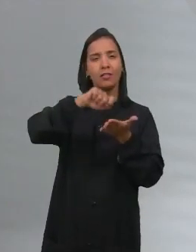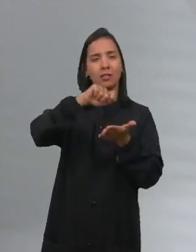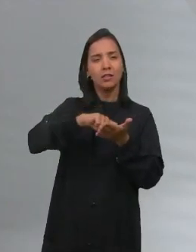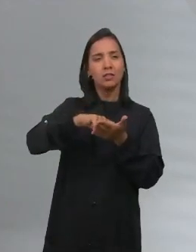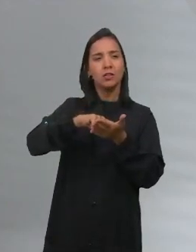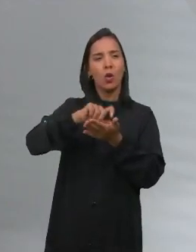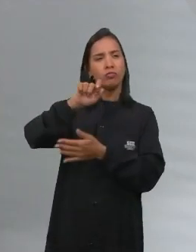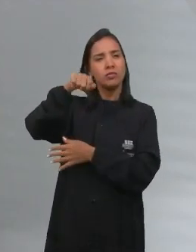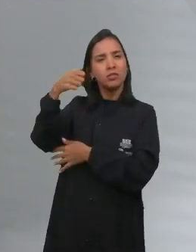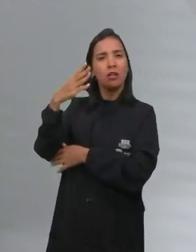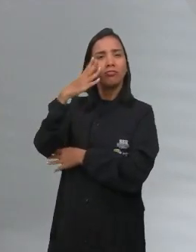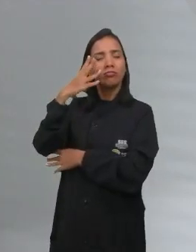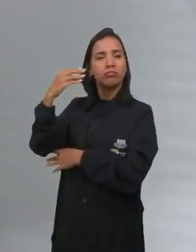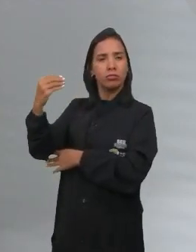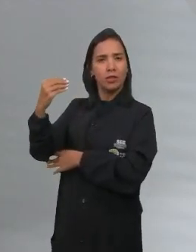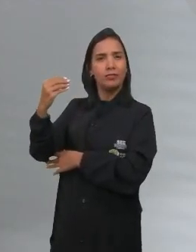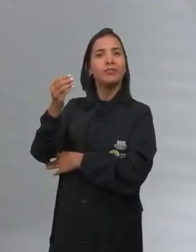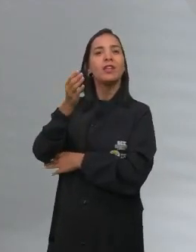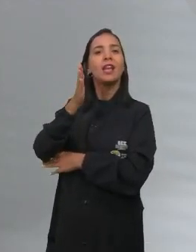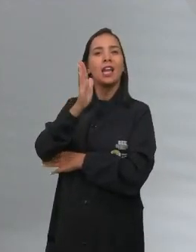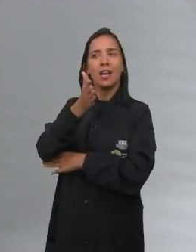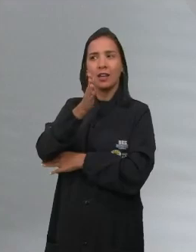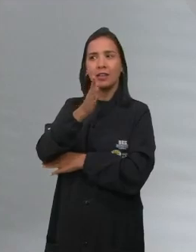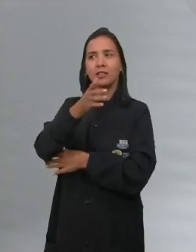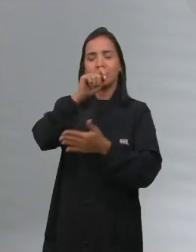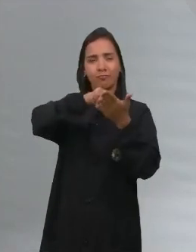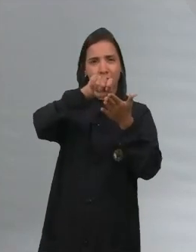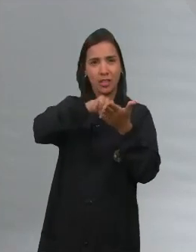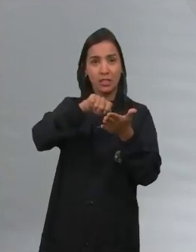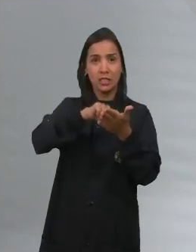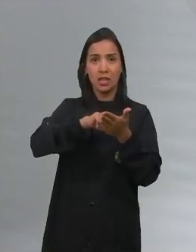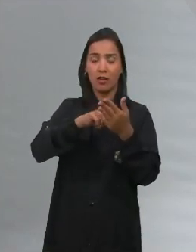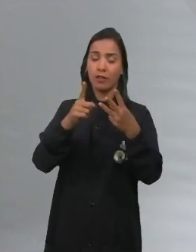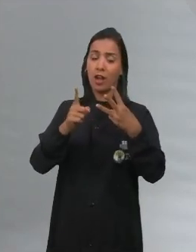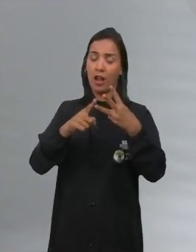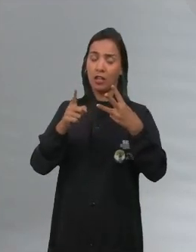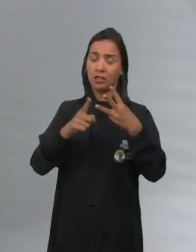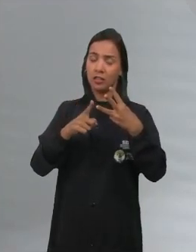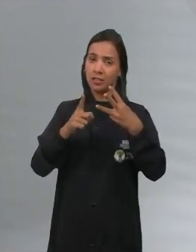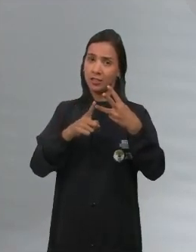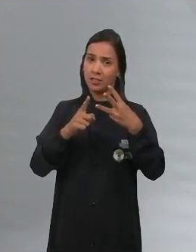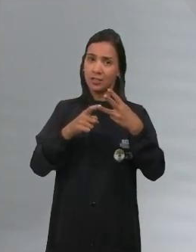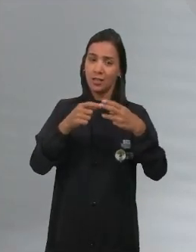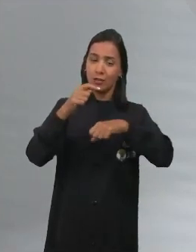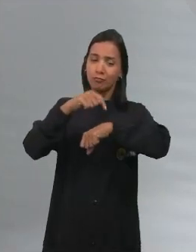escreve na terceira geração do romantismo, que é uma época de